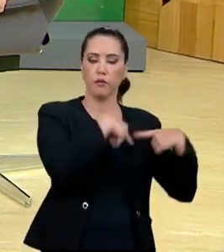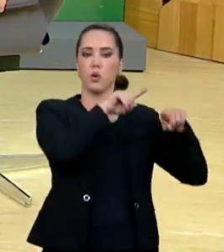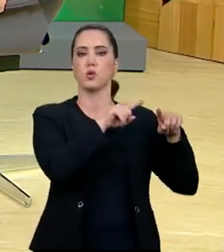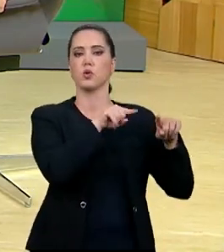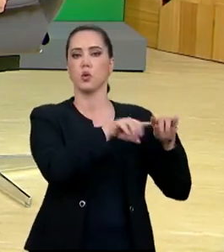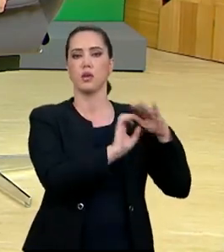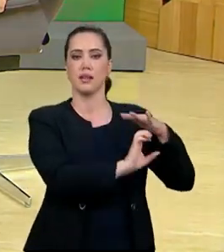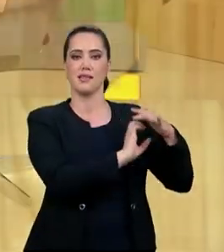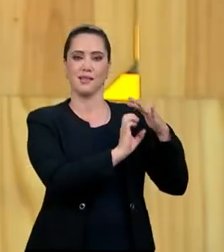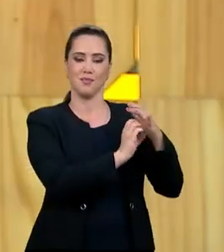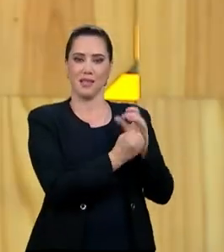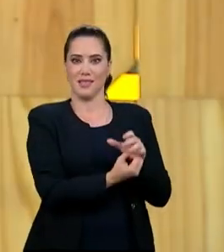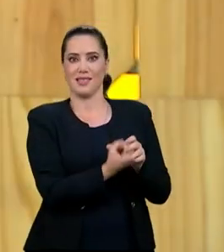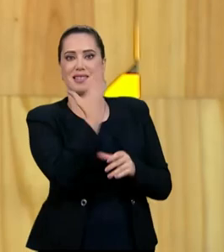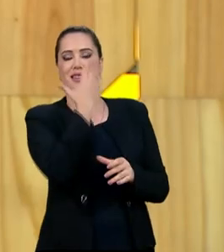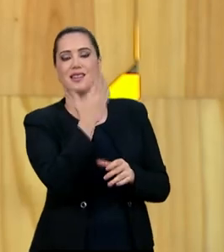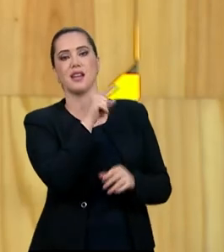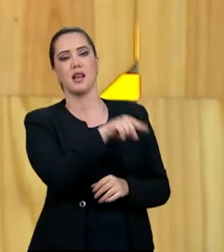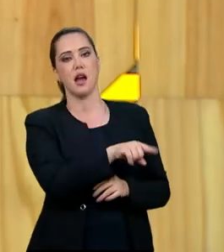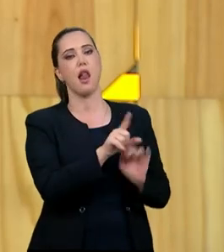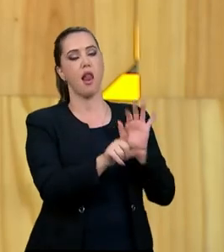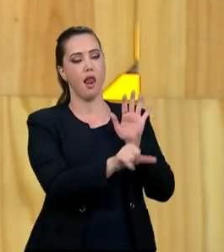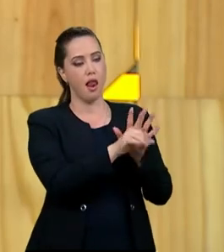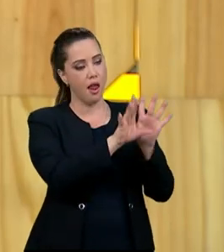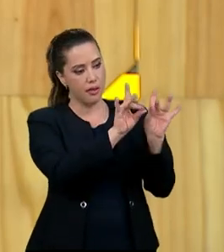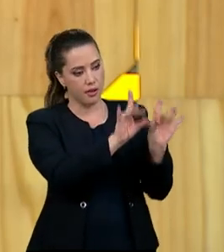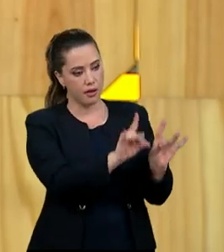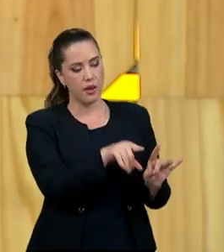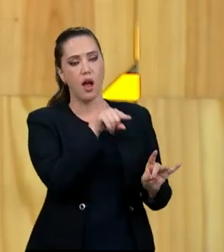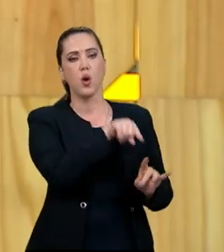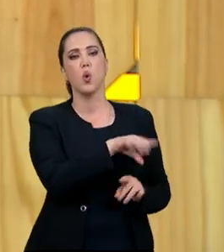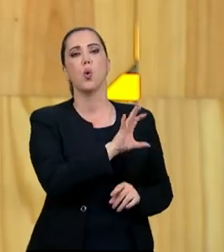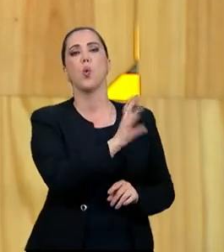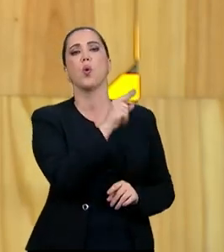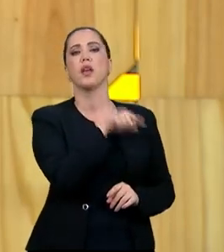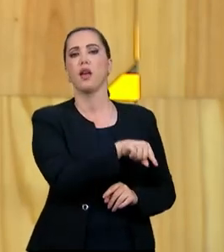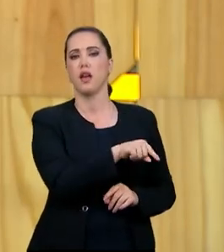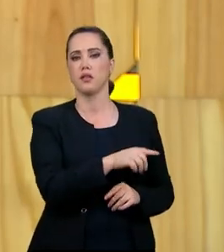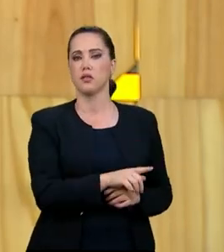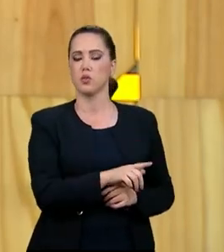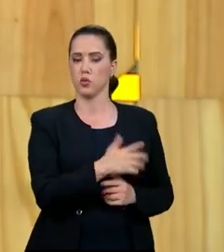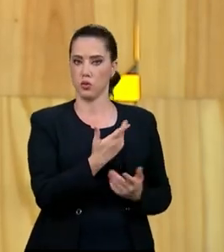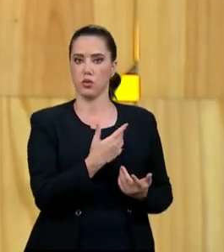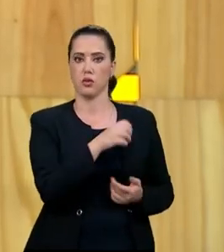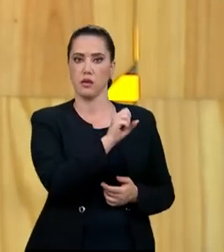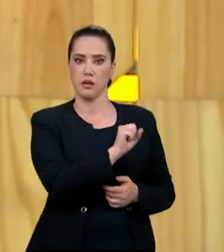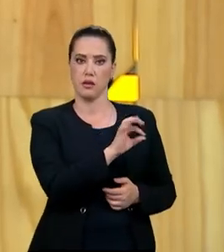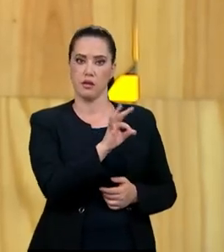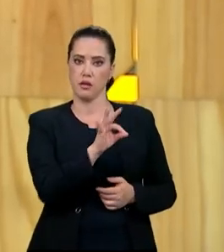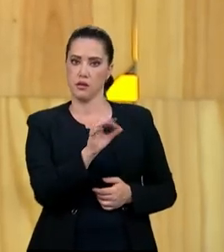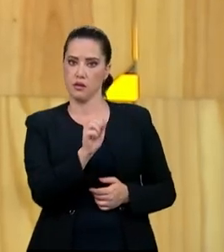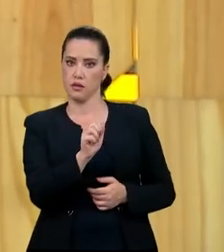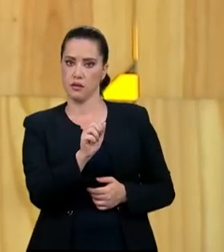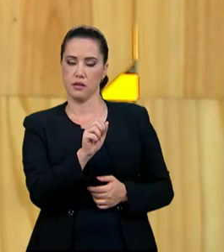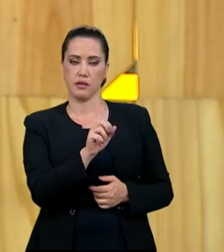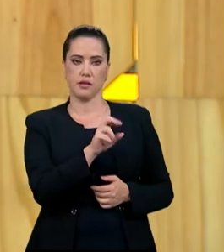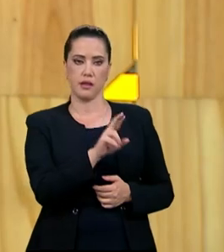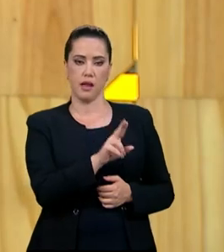define, a lei traz a definição do que é uma startup. Startups é definida como uma empresa de faturamento de até 16